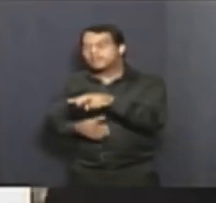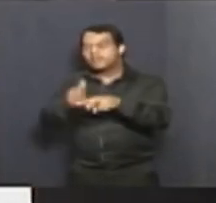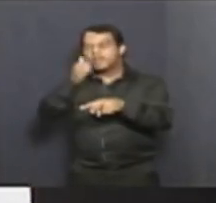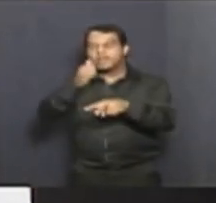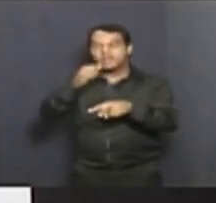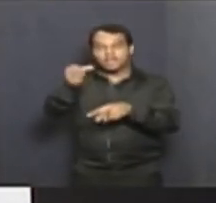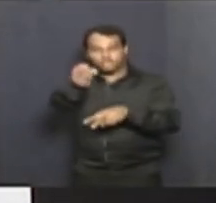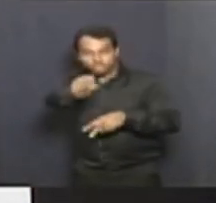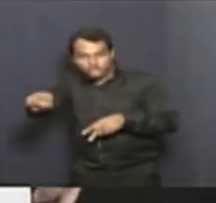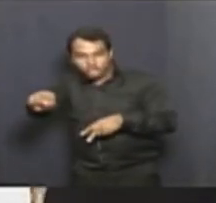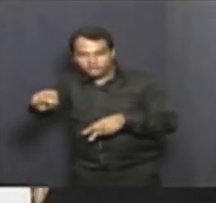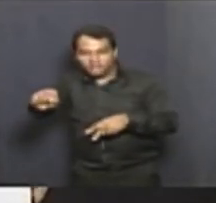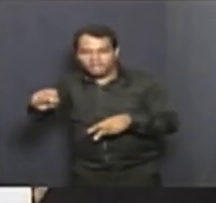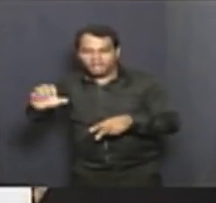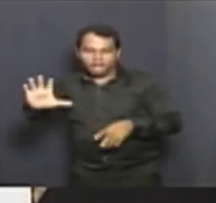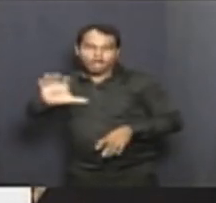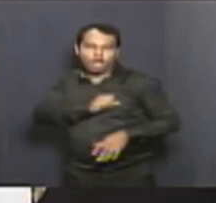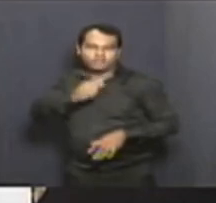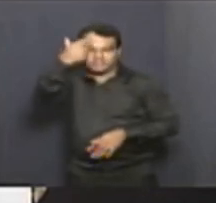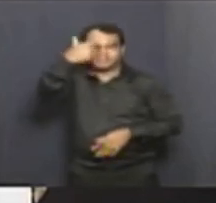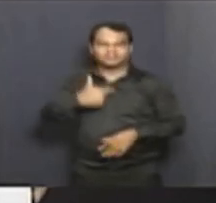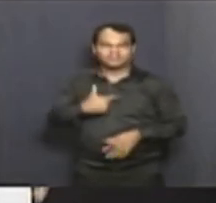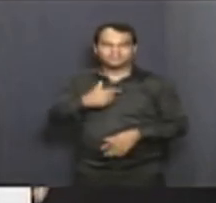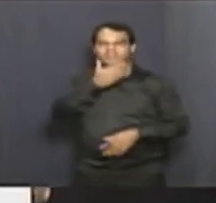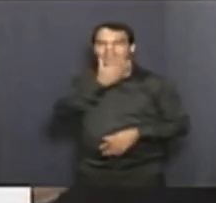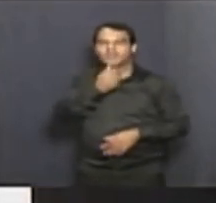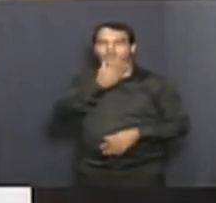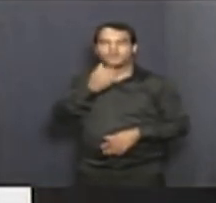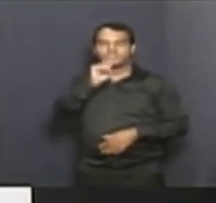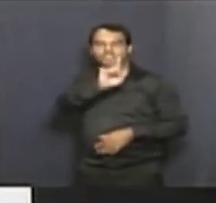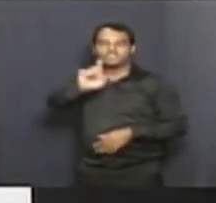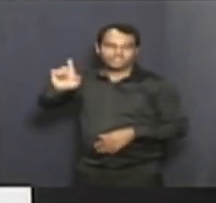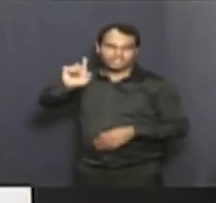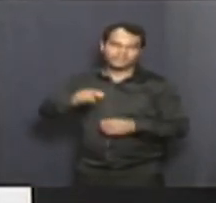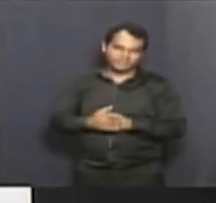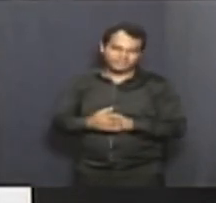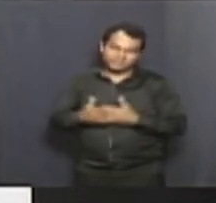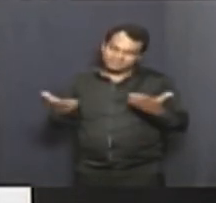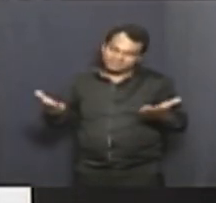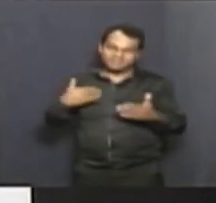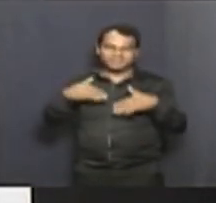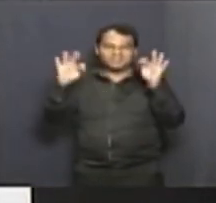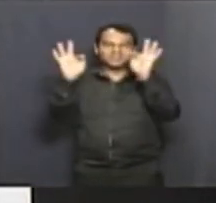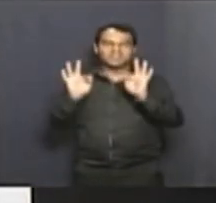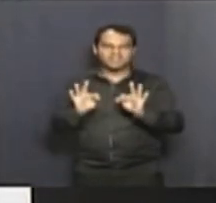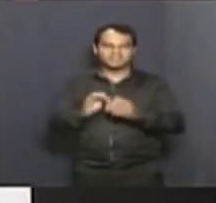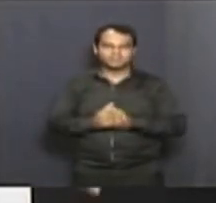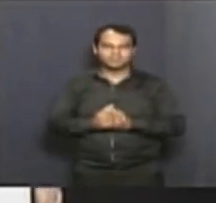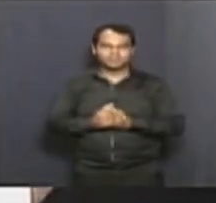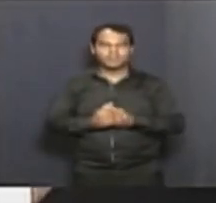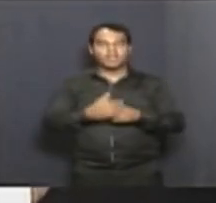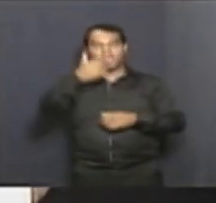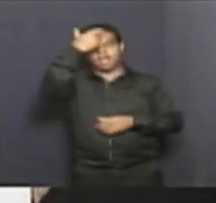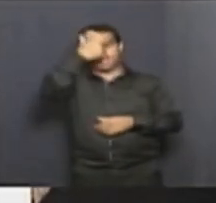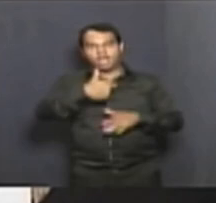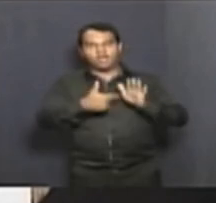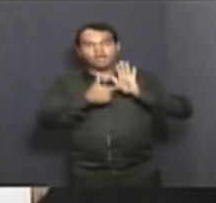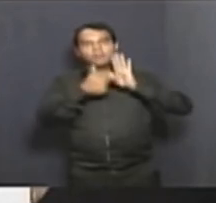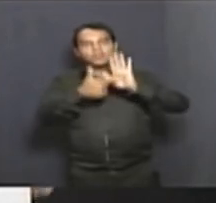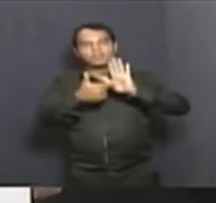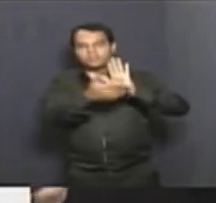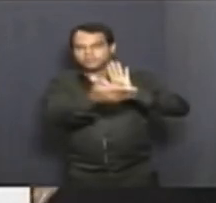sogro do genro como dona zilda é uma alegria quero me apresentar para vocês